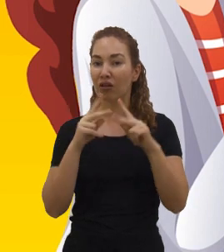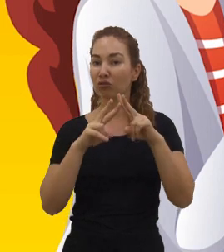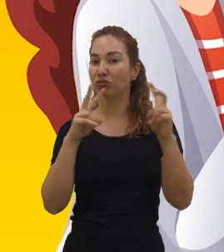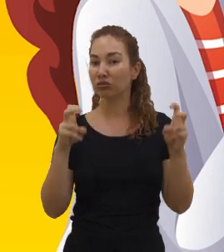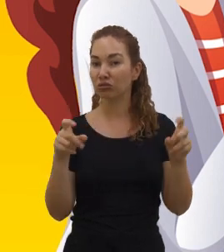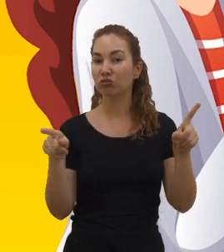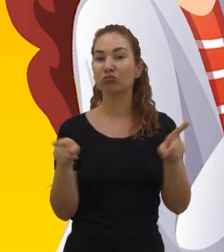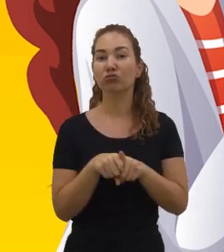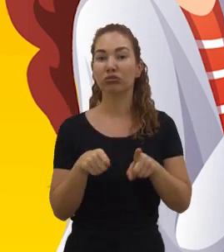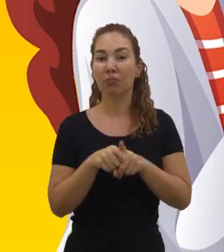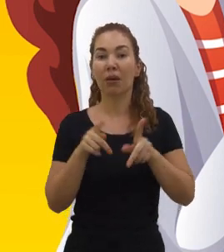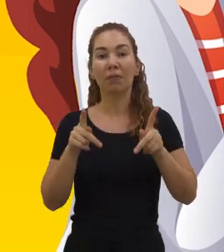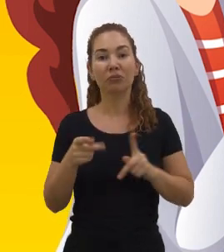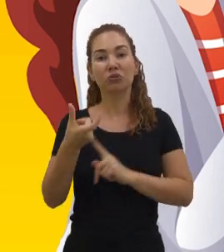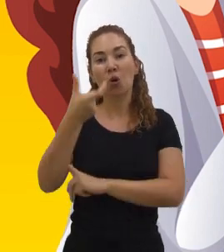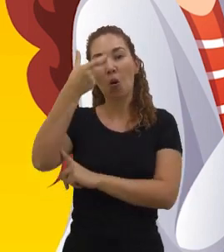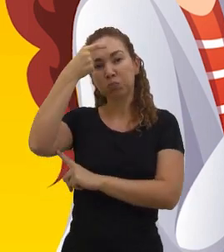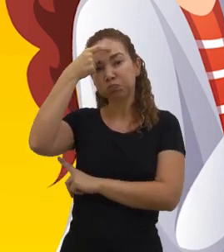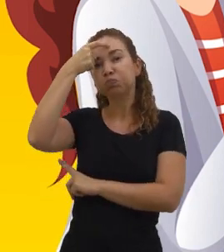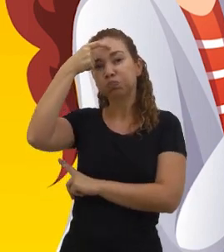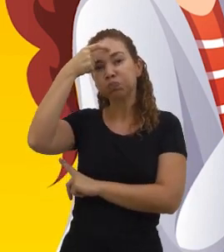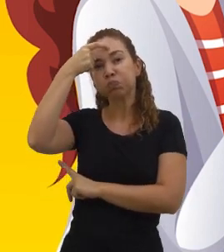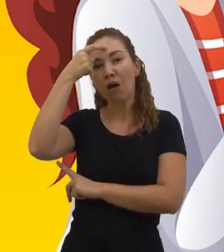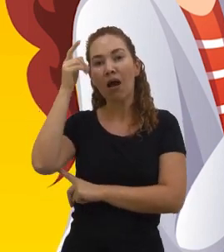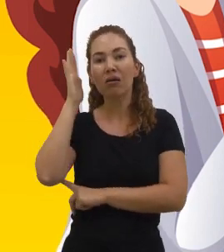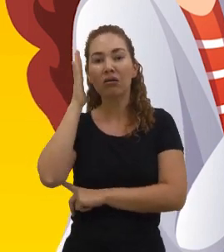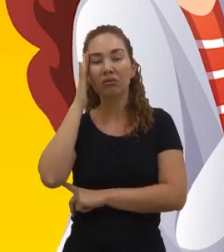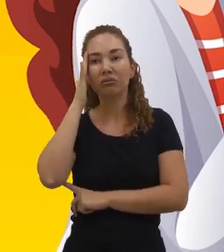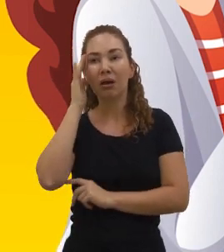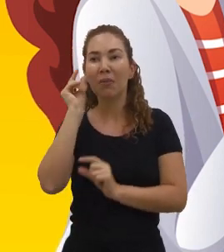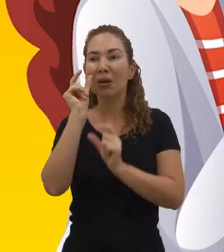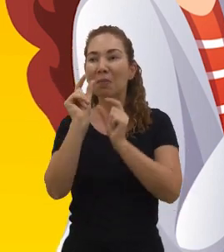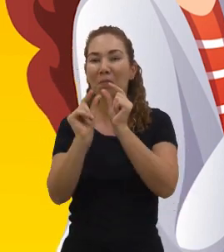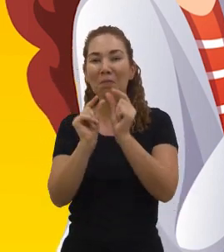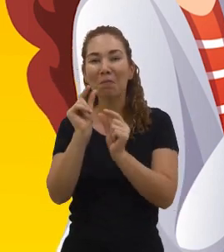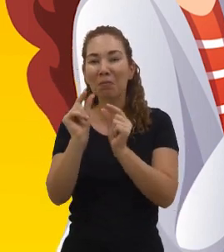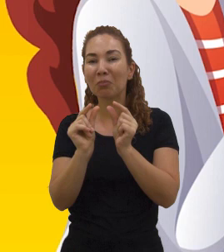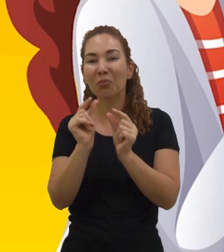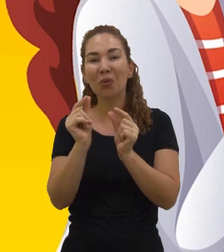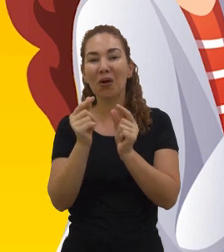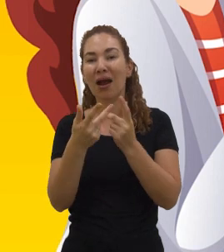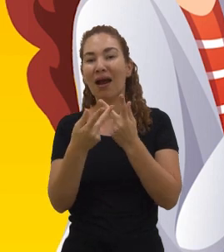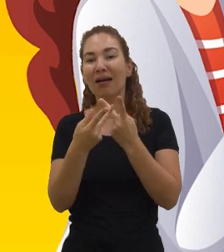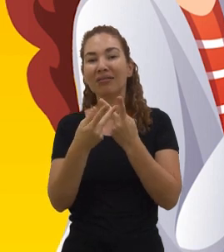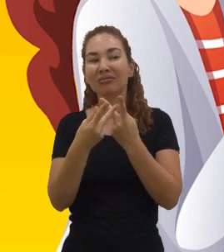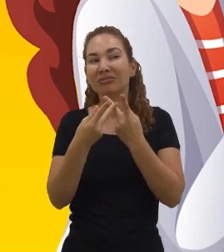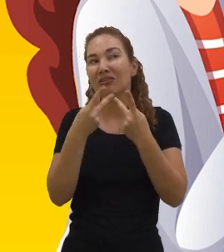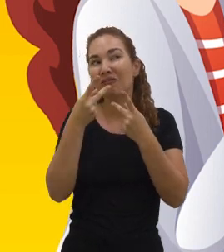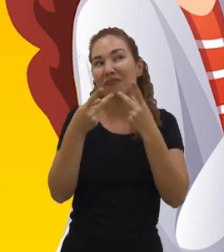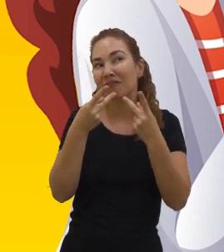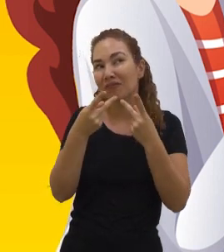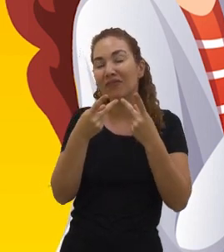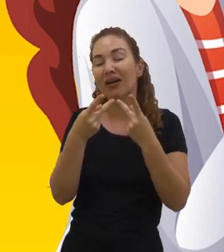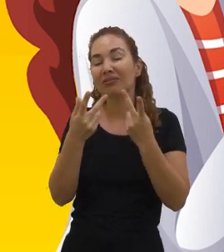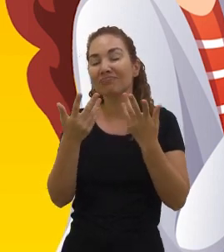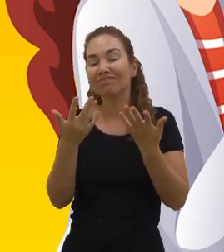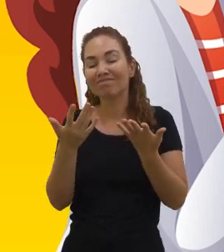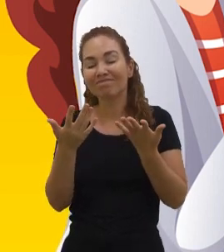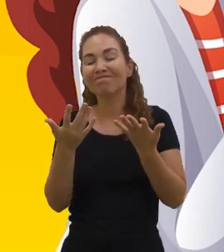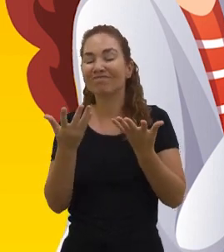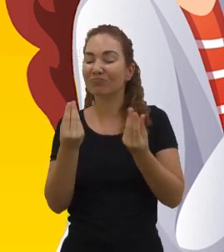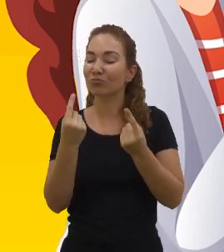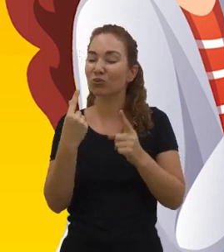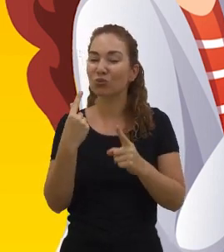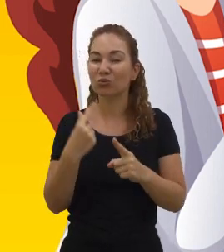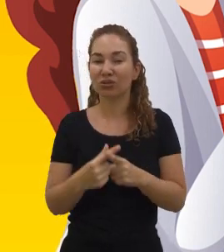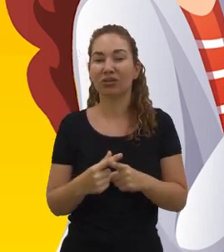a isso para as pessoas se conscientizarem e verem que às vezes essas pequenas falas, menores que sejam, são muitas